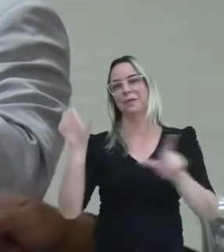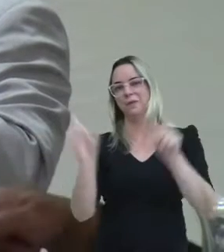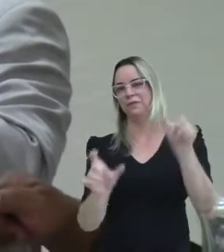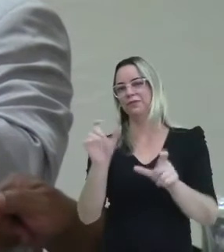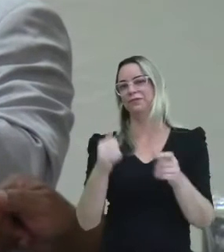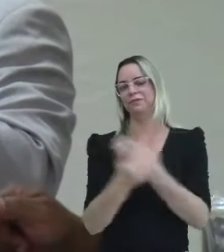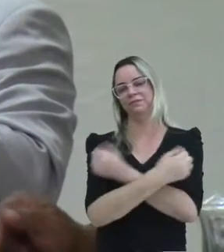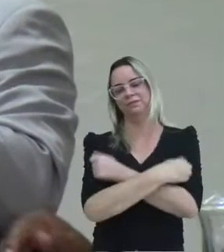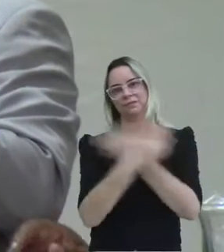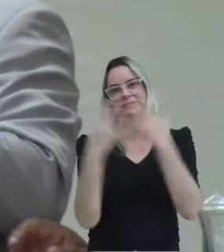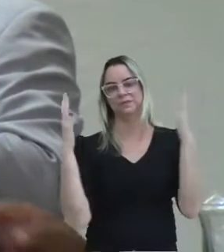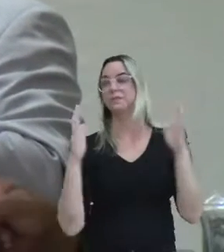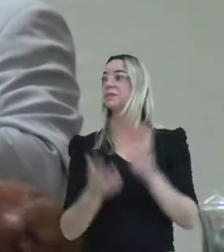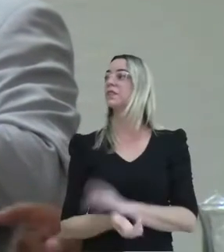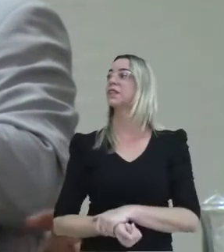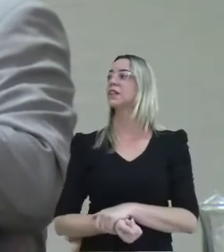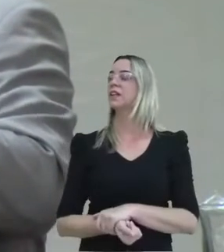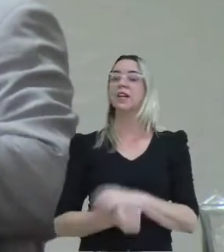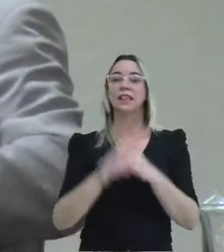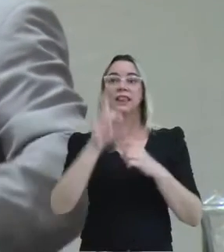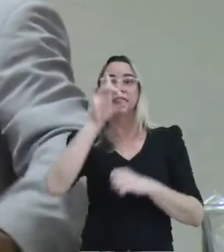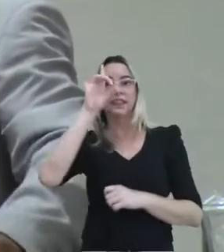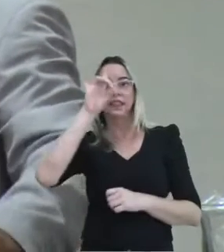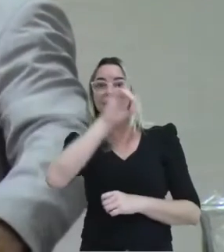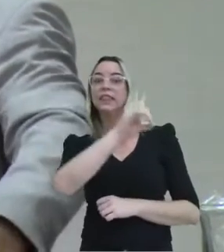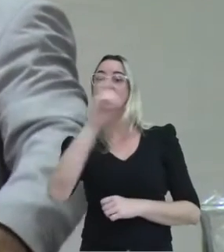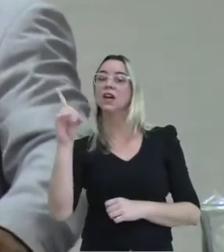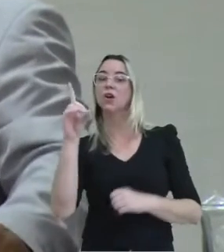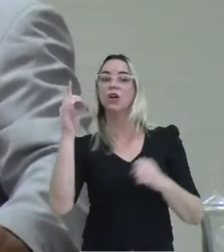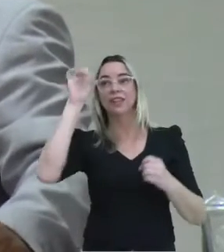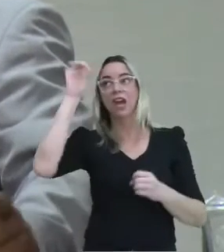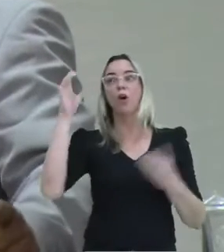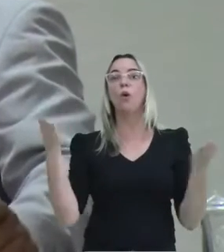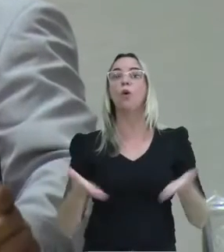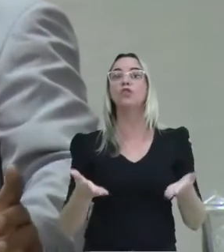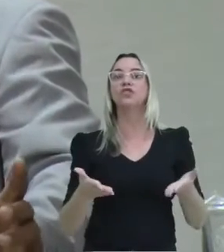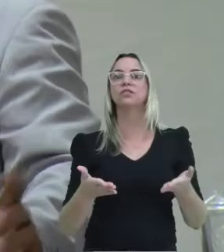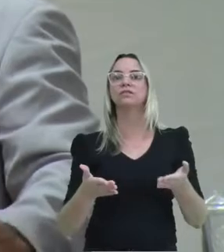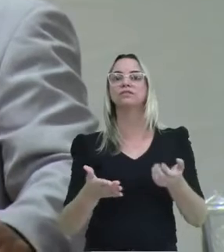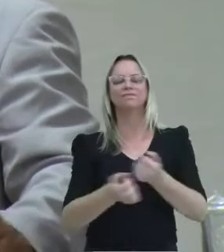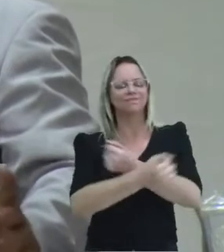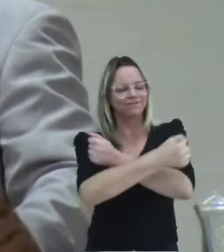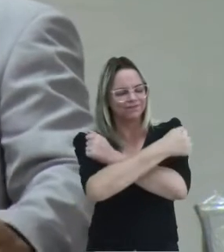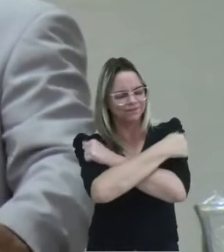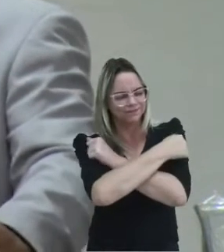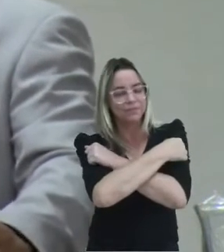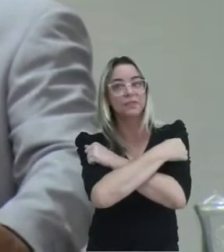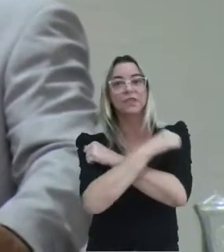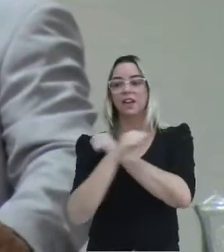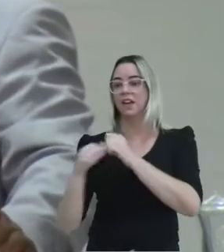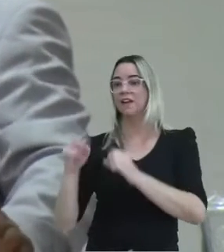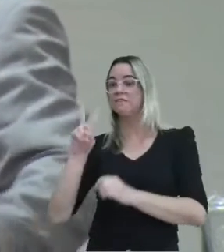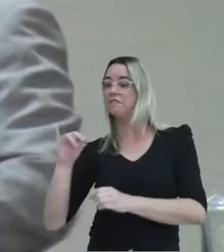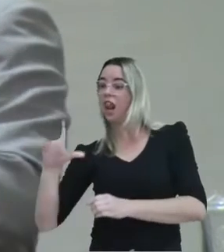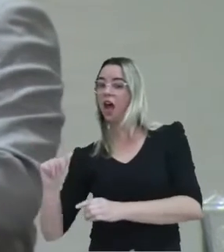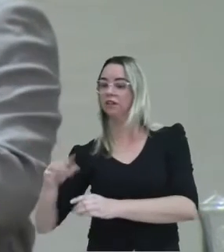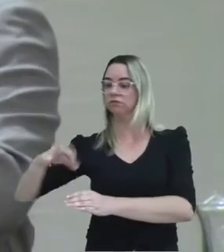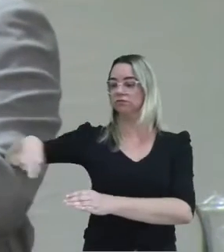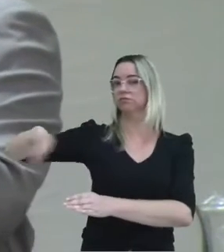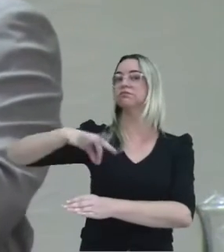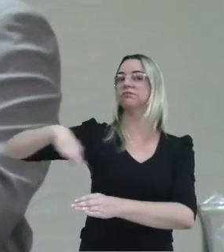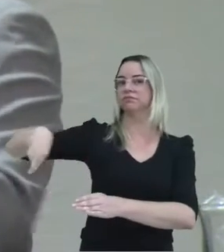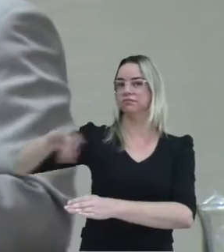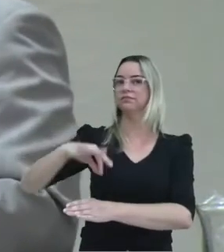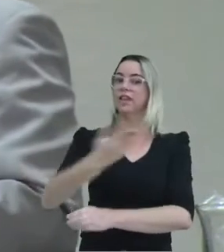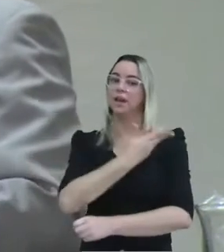Quero, no dia de hoje, mandar um forte abraço para todos lá da Vila do Espírito Santo, lá para o